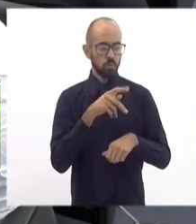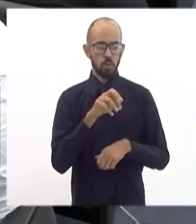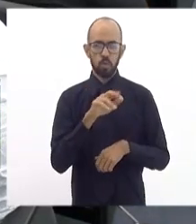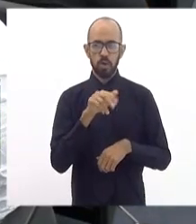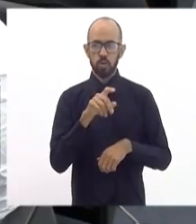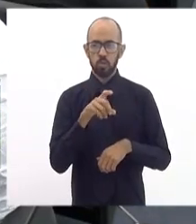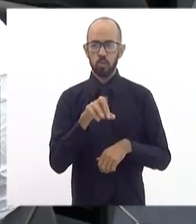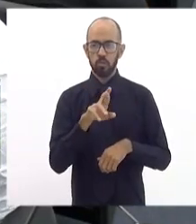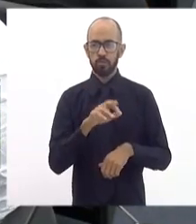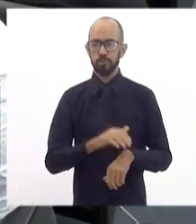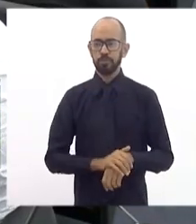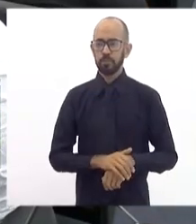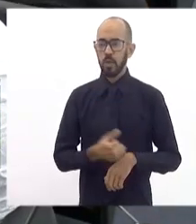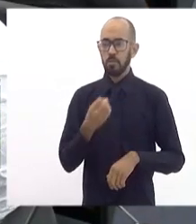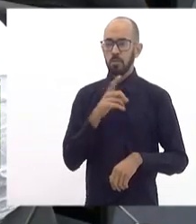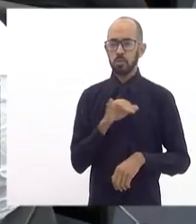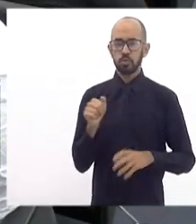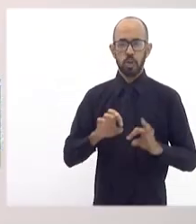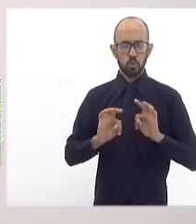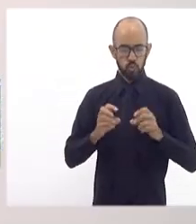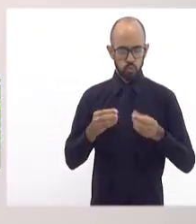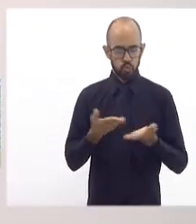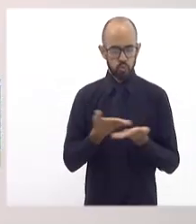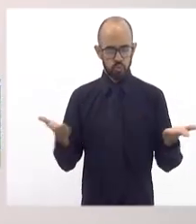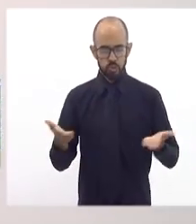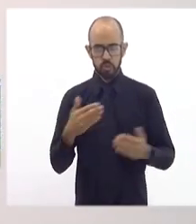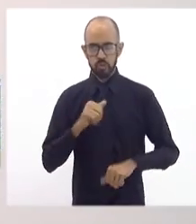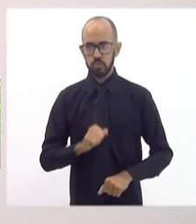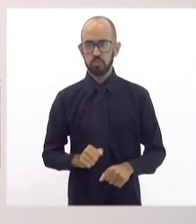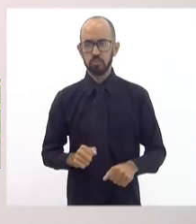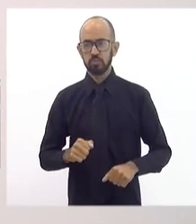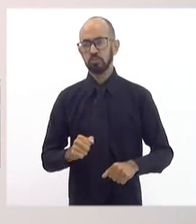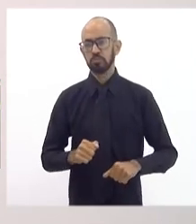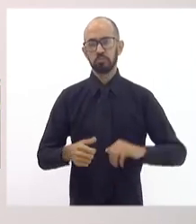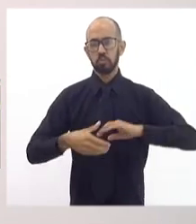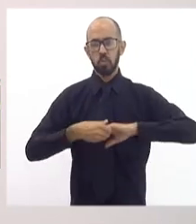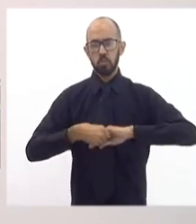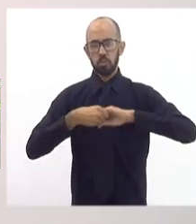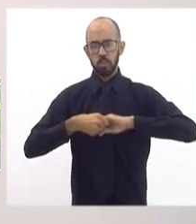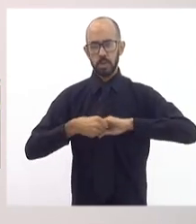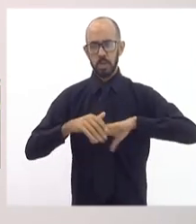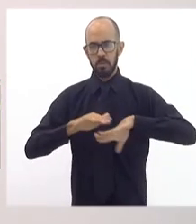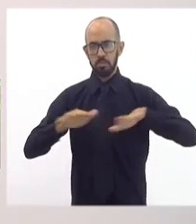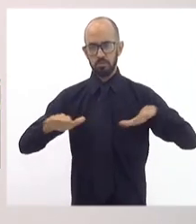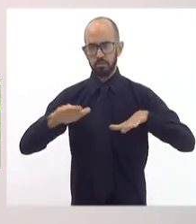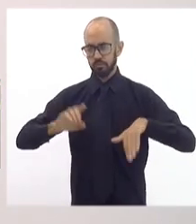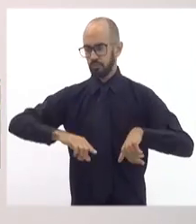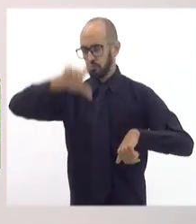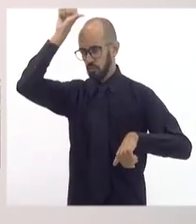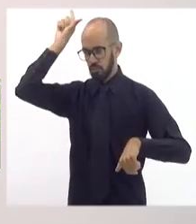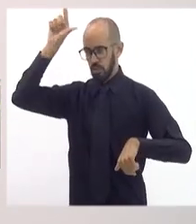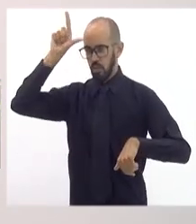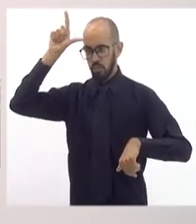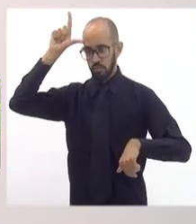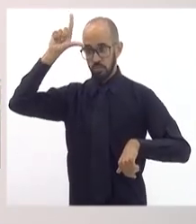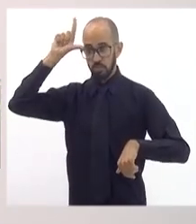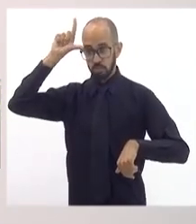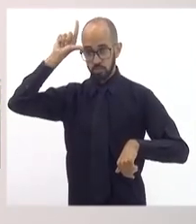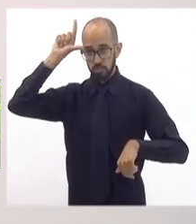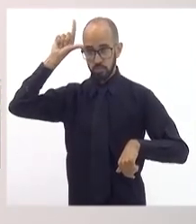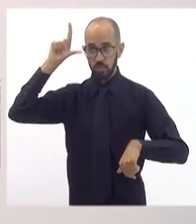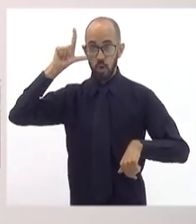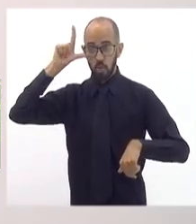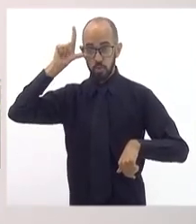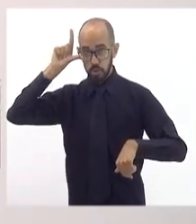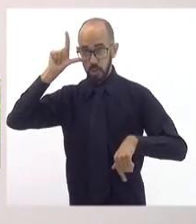bom dia a todos e cumprimentar a mesa na figura Deputado Luiz Paulo deputada Lucinha